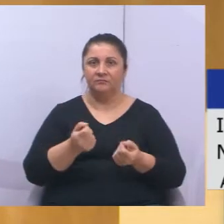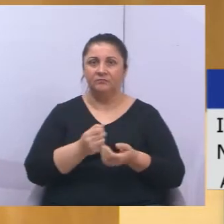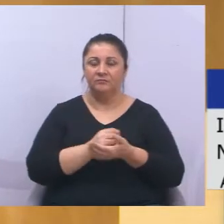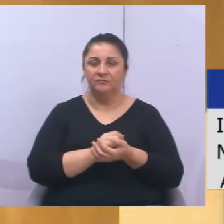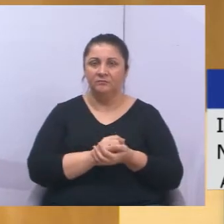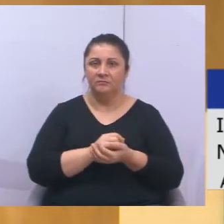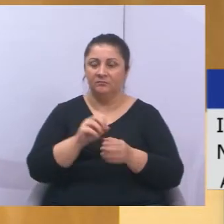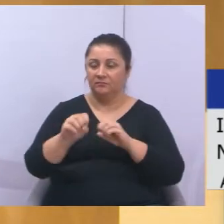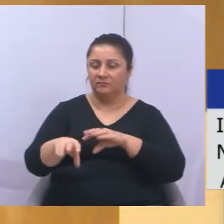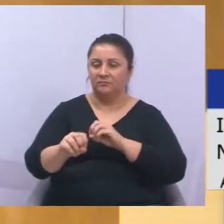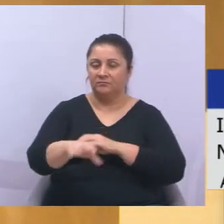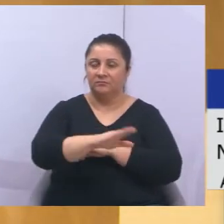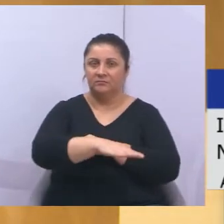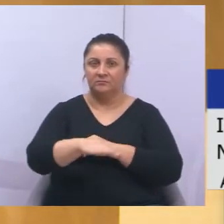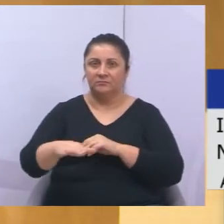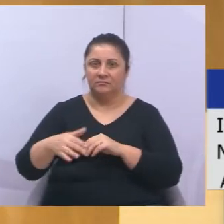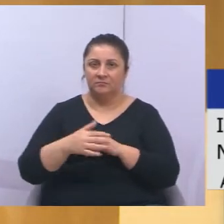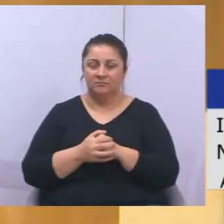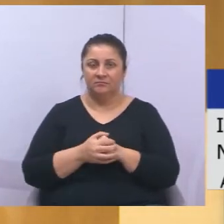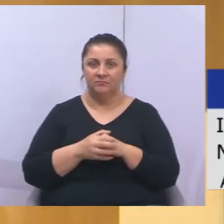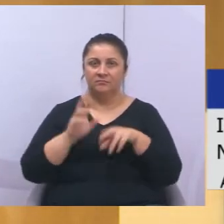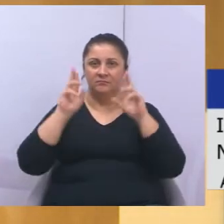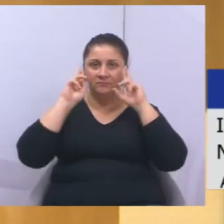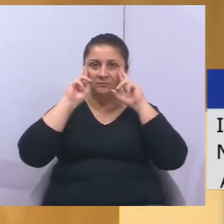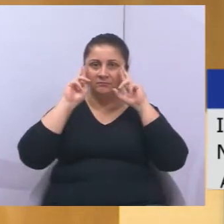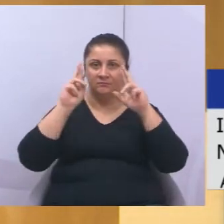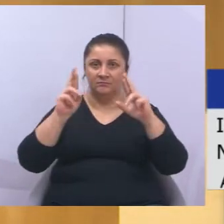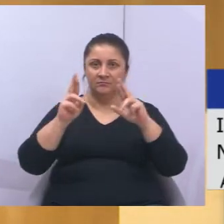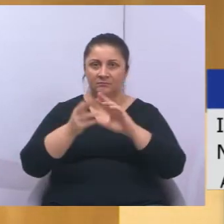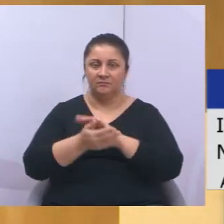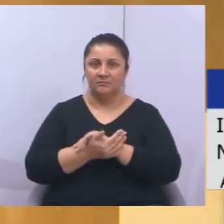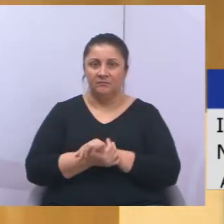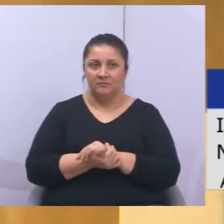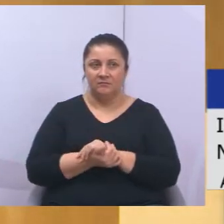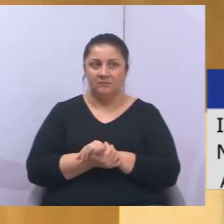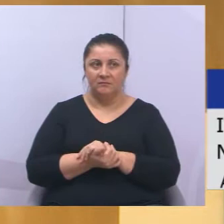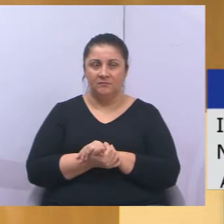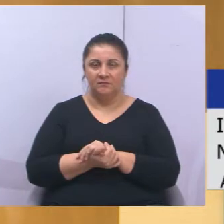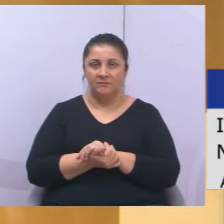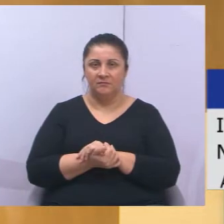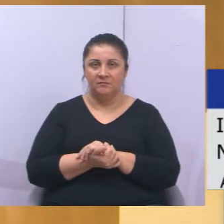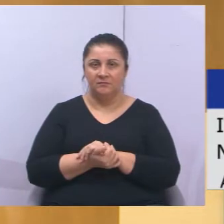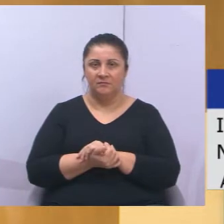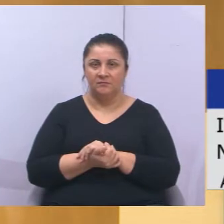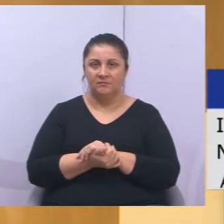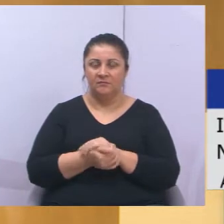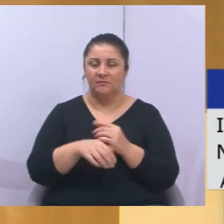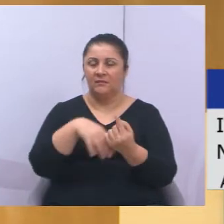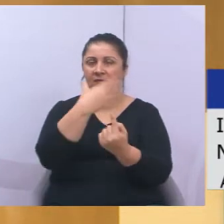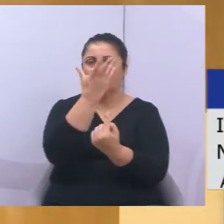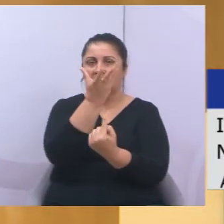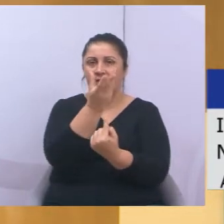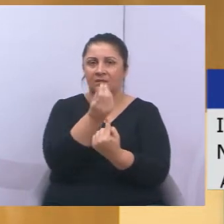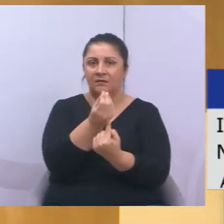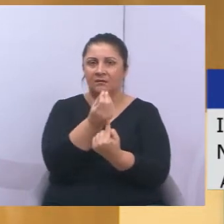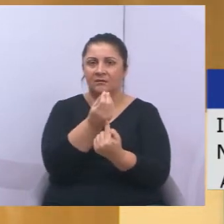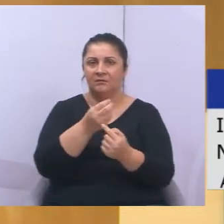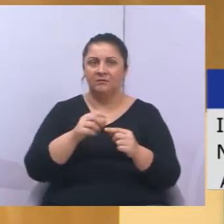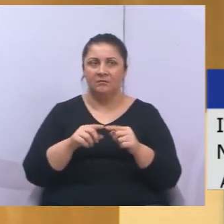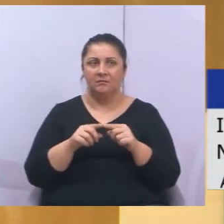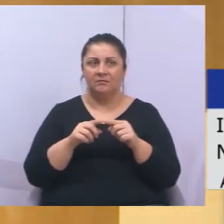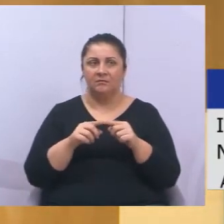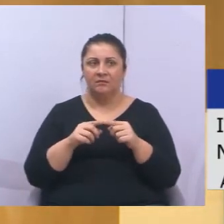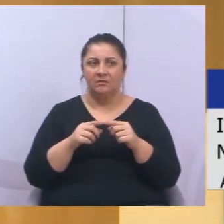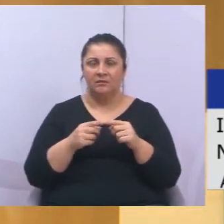nossas crianças o respeito. E uma obra de arte, não, mas é uma coisa, é